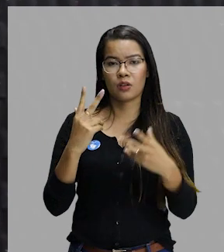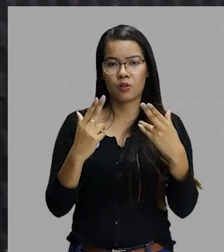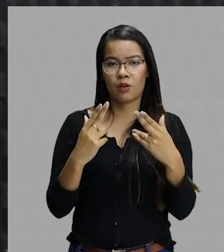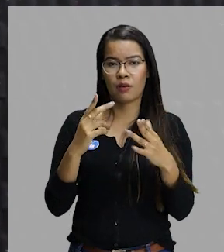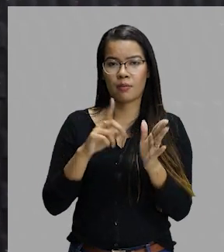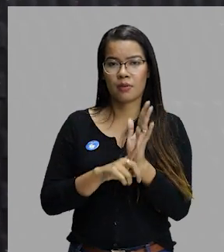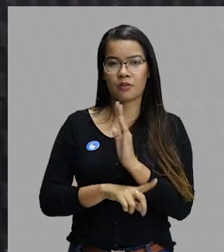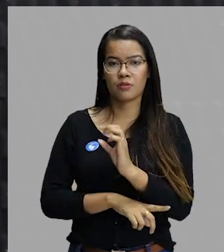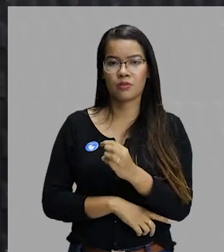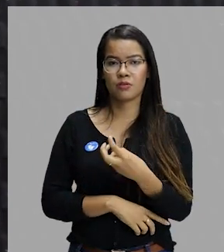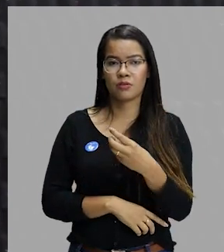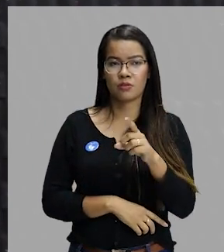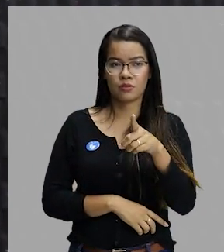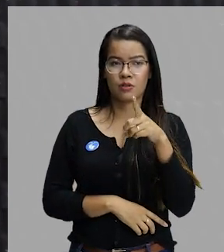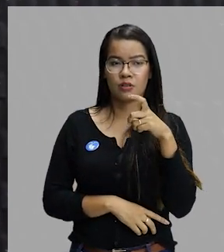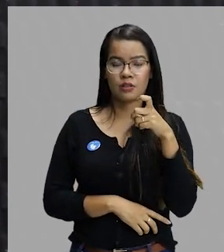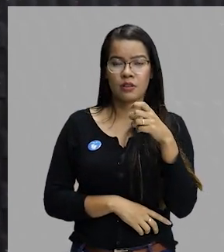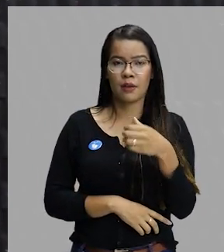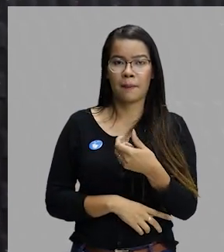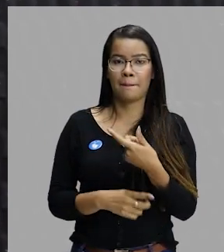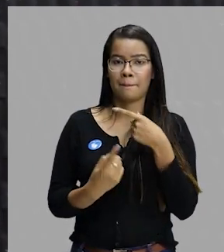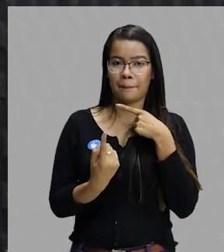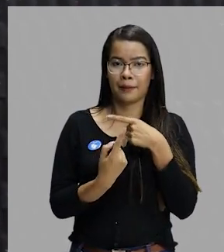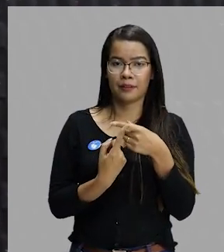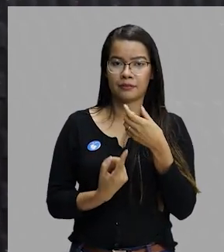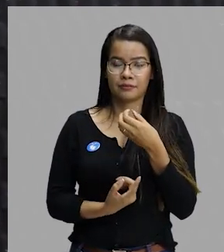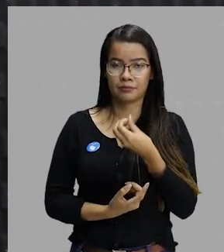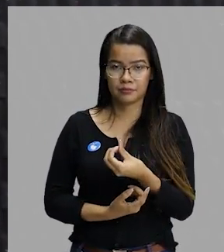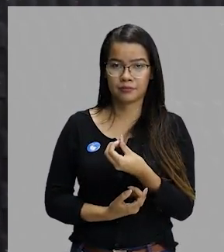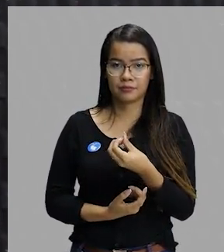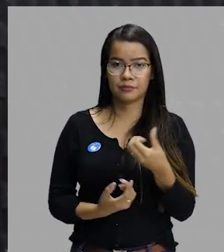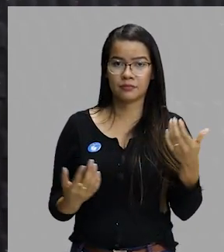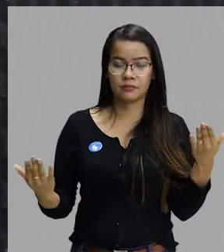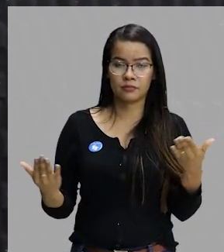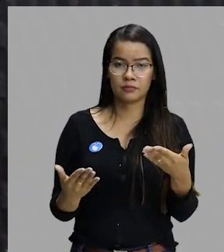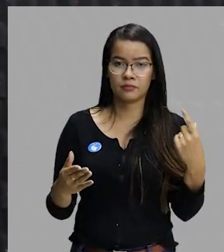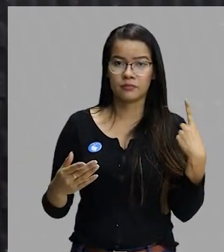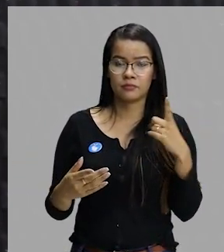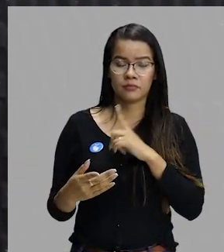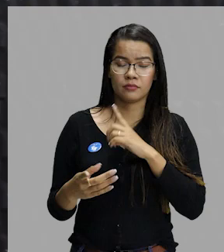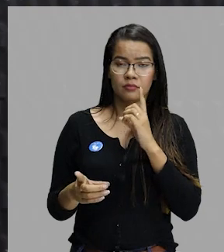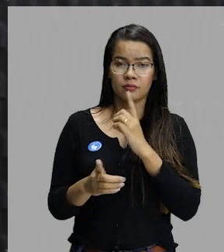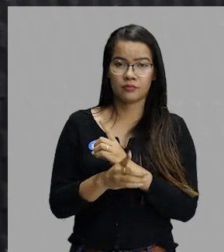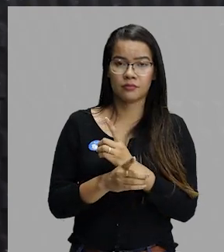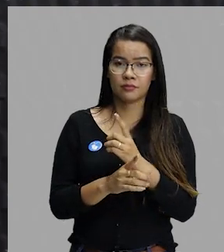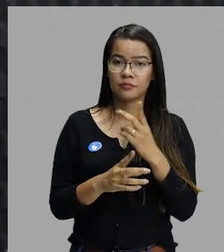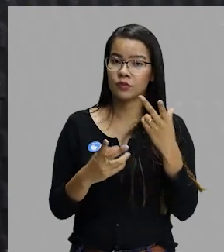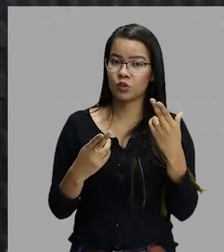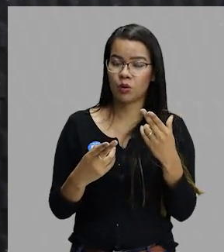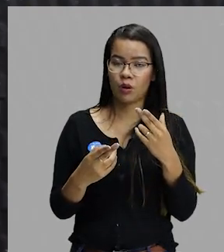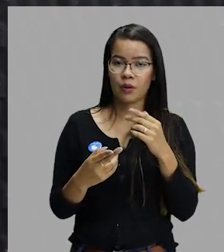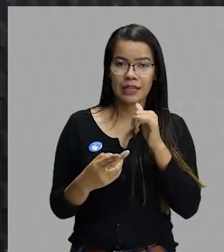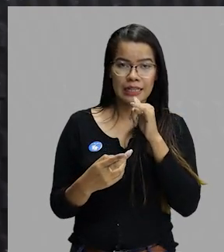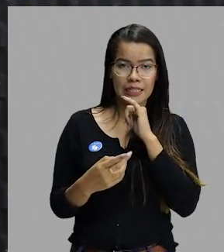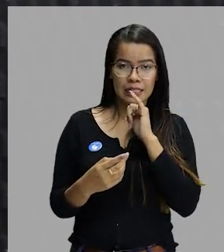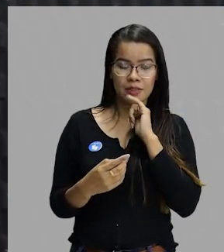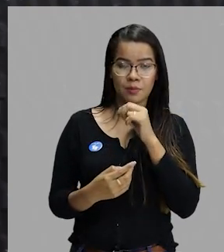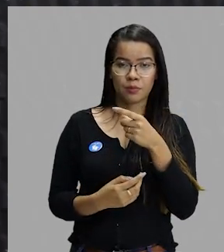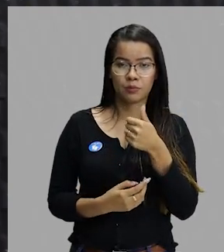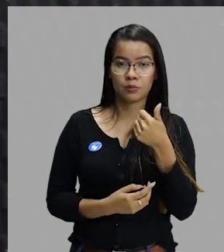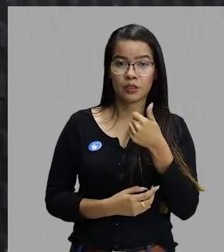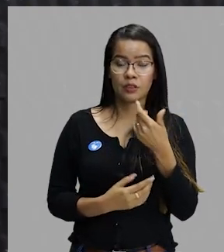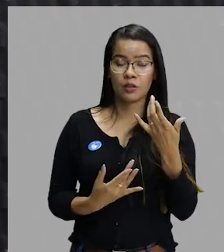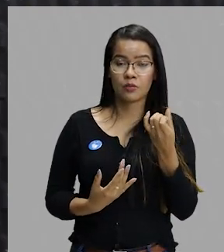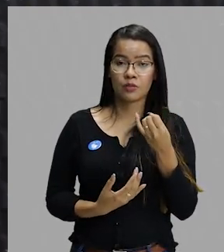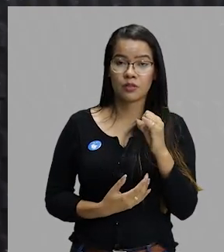Vamos encontrar alguns pares ordenados. Vamos fazer a mesma coisa desse exemplo 1. Tá? Então, se o x for